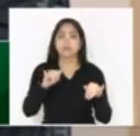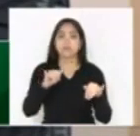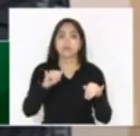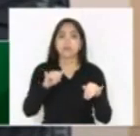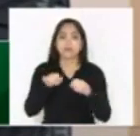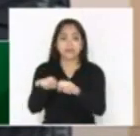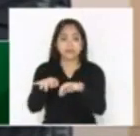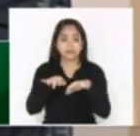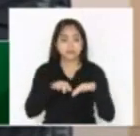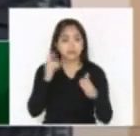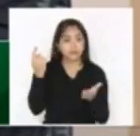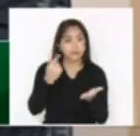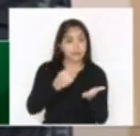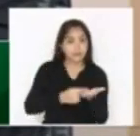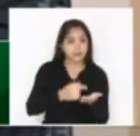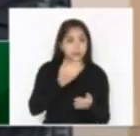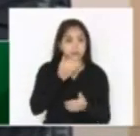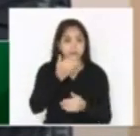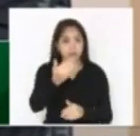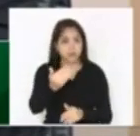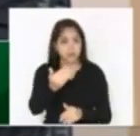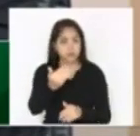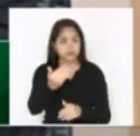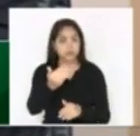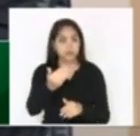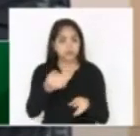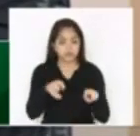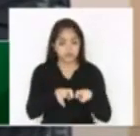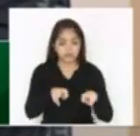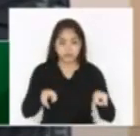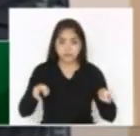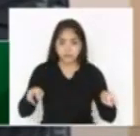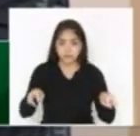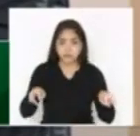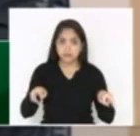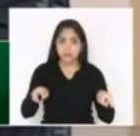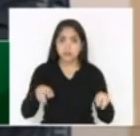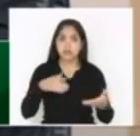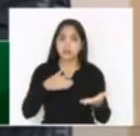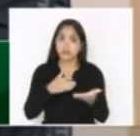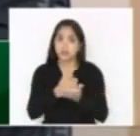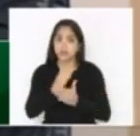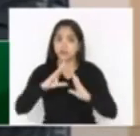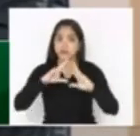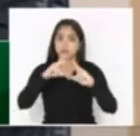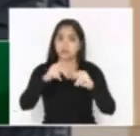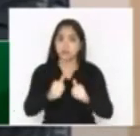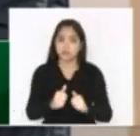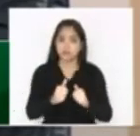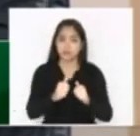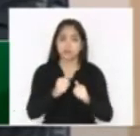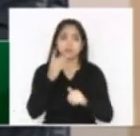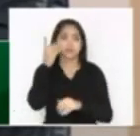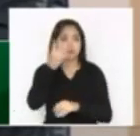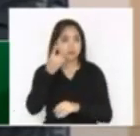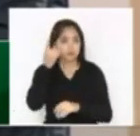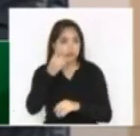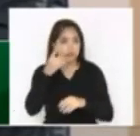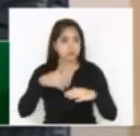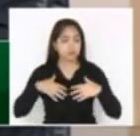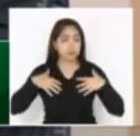sessão foi convocada por solicitação da mesa e aprovada pelos demais parlamentares em